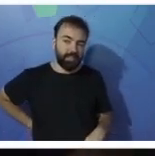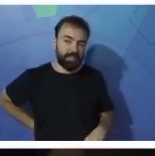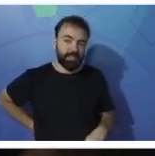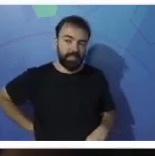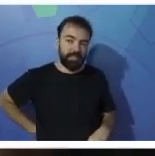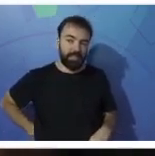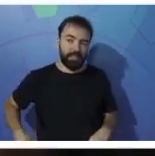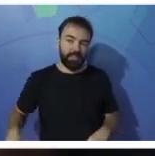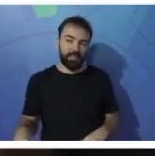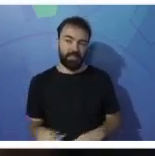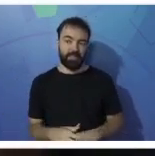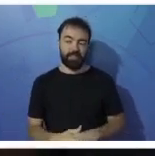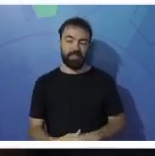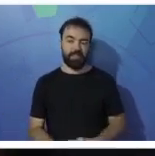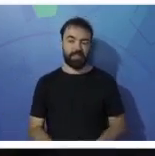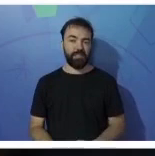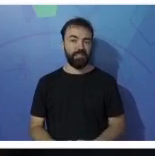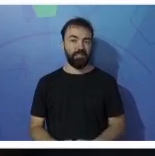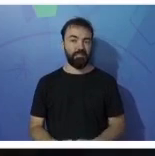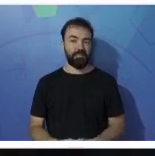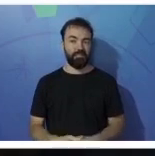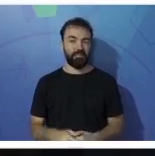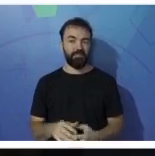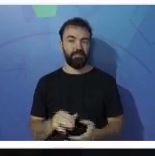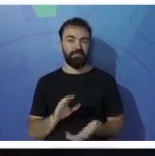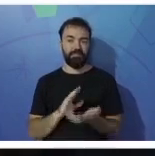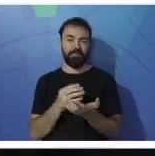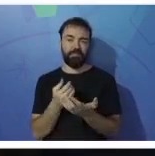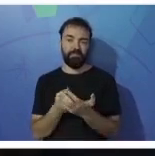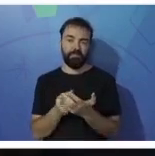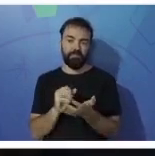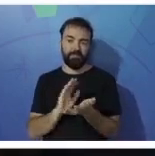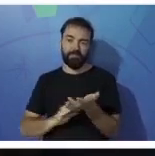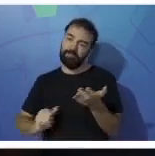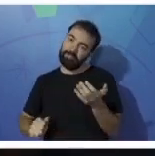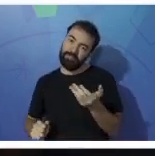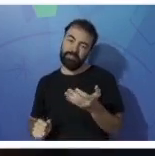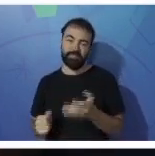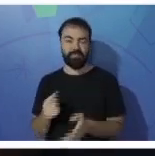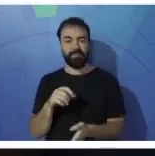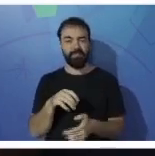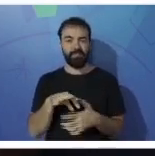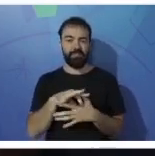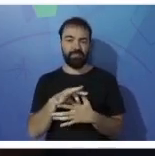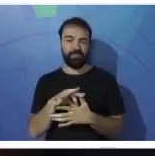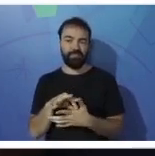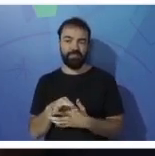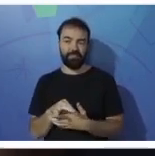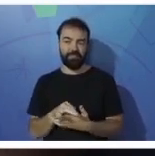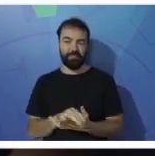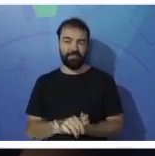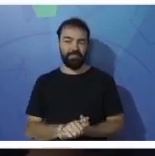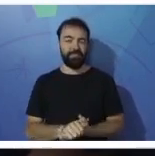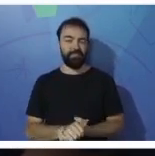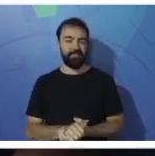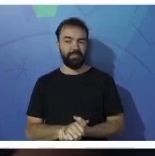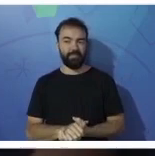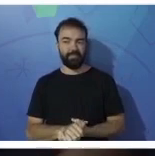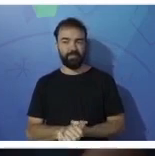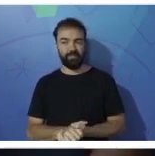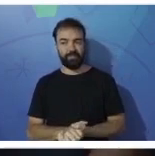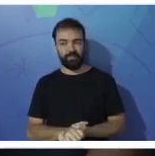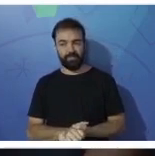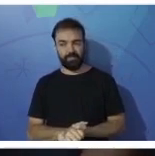boca caiu. E aí ele ficou o quê? Sem o pedaço que ele tinha, e aquele que na